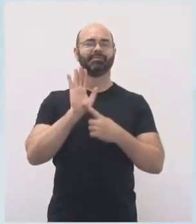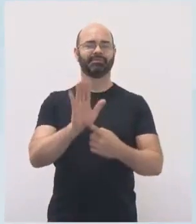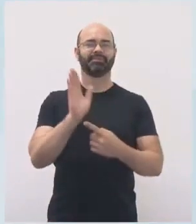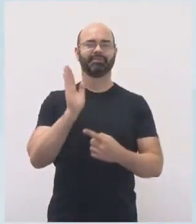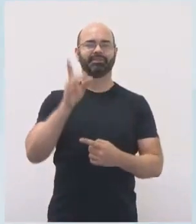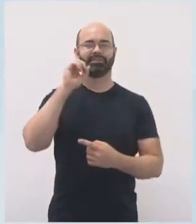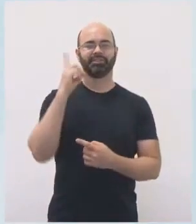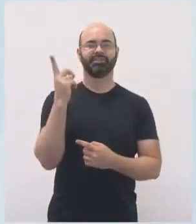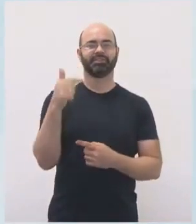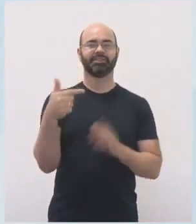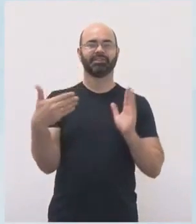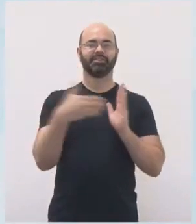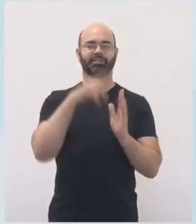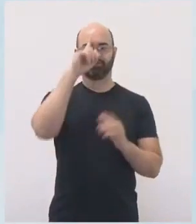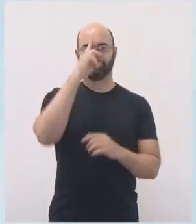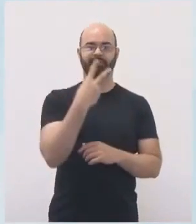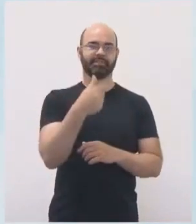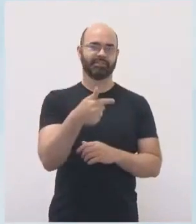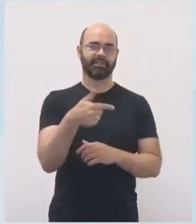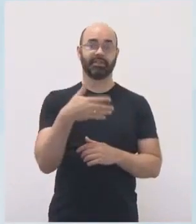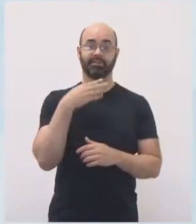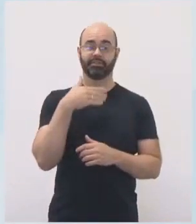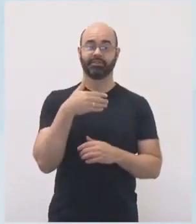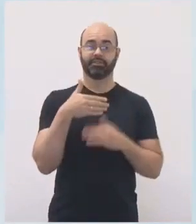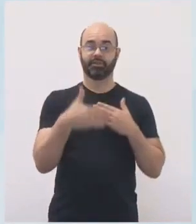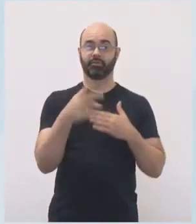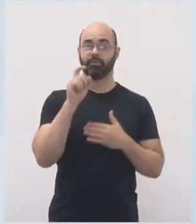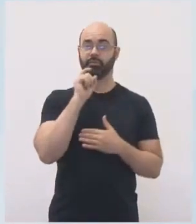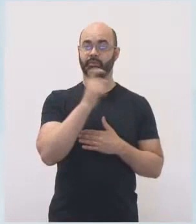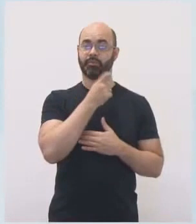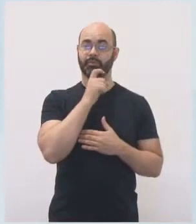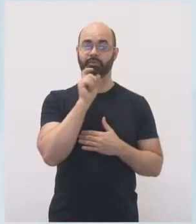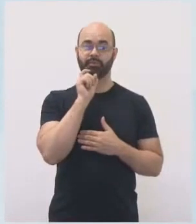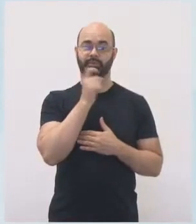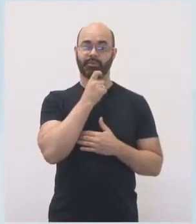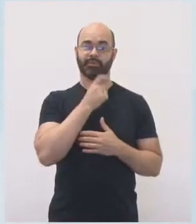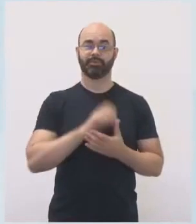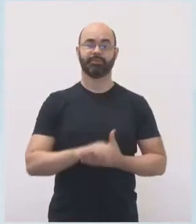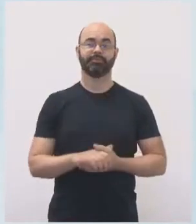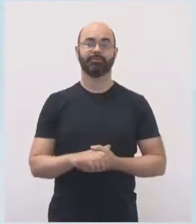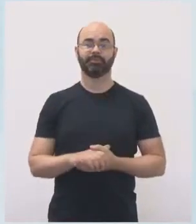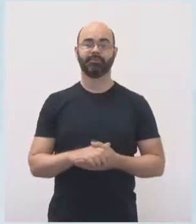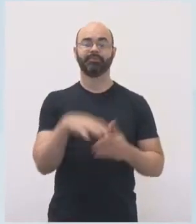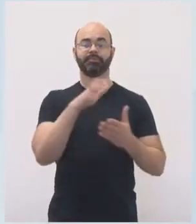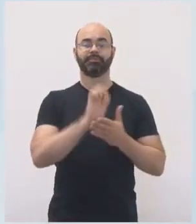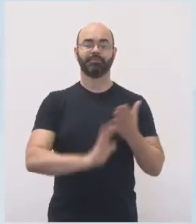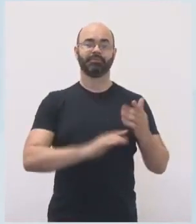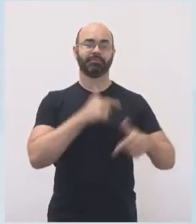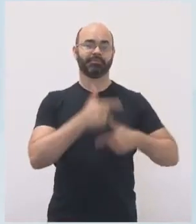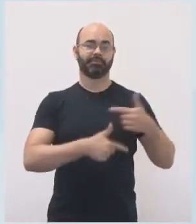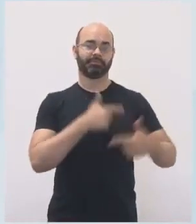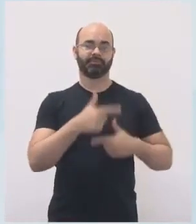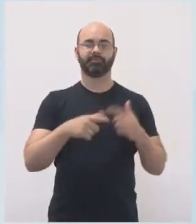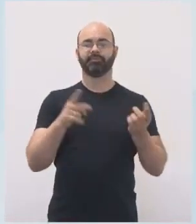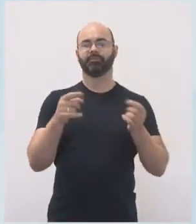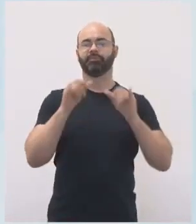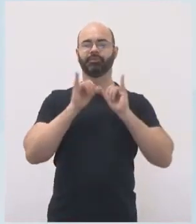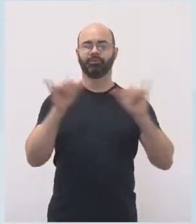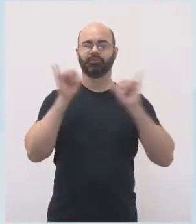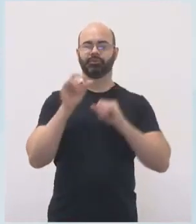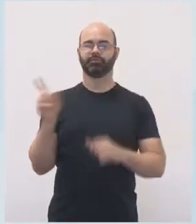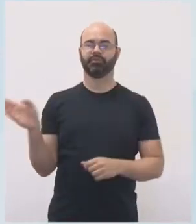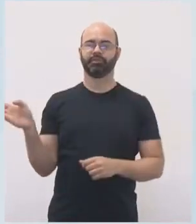dia 17 ao 27 agora de setembro, a realização das atividades. Então, a gente tem a divulgação, no caso aqui é